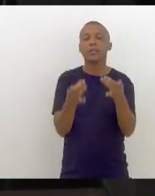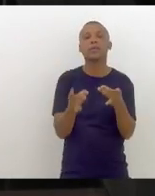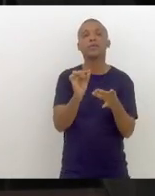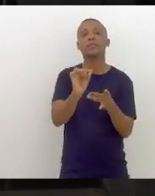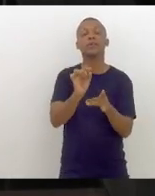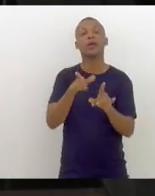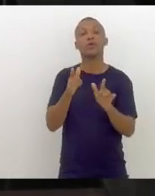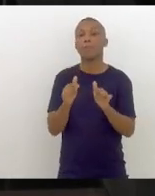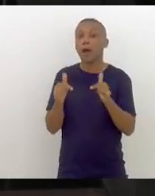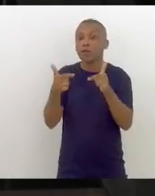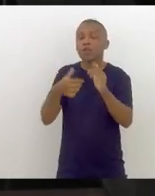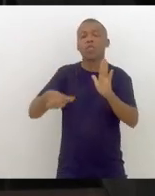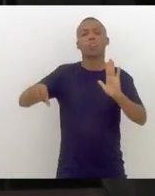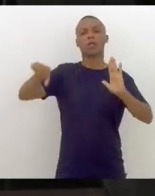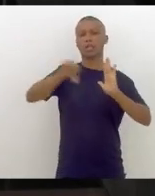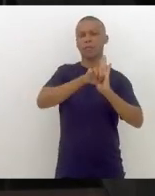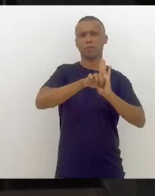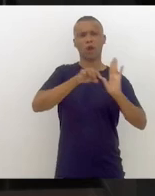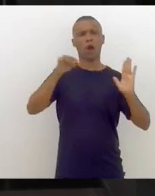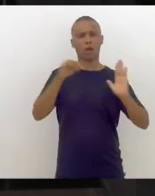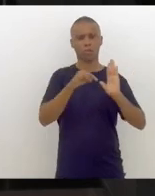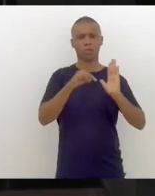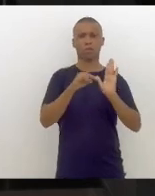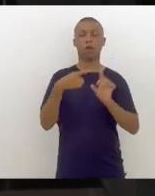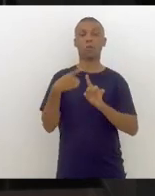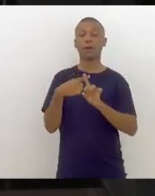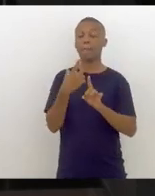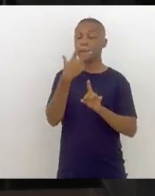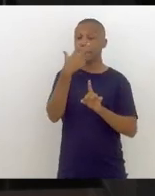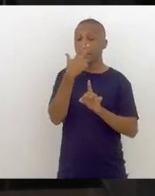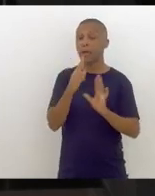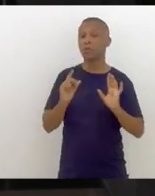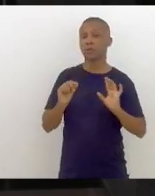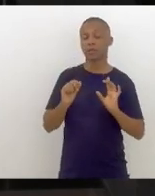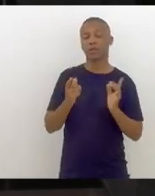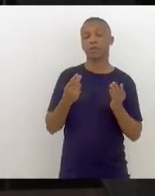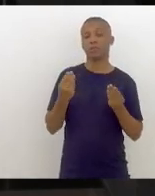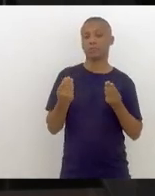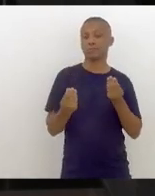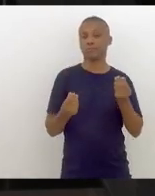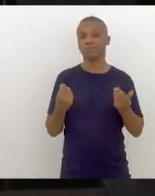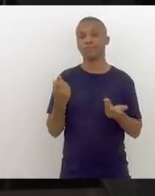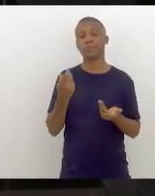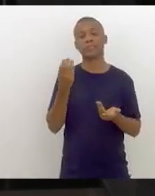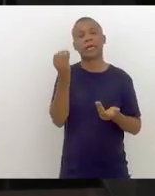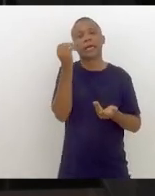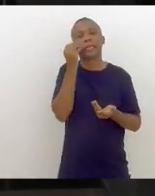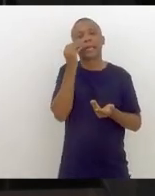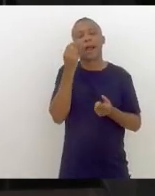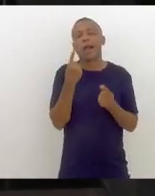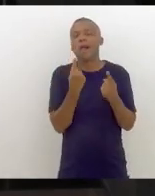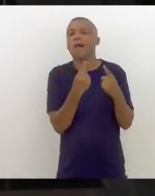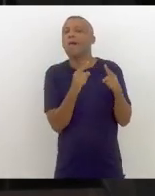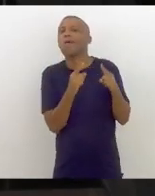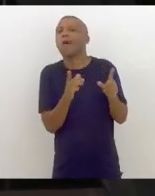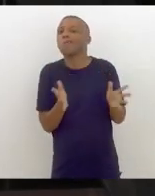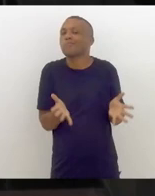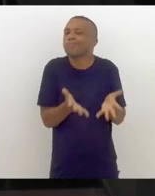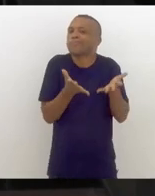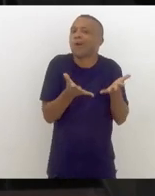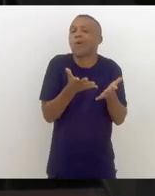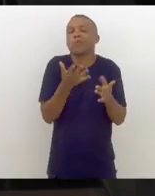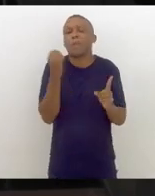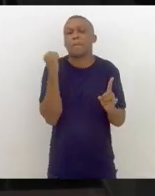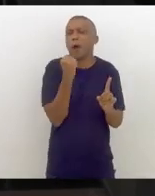é uma atitude criminosa porque indiretamente tá promovendo mortes